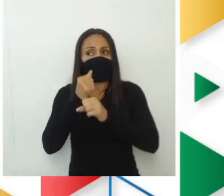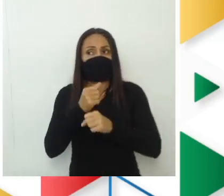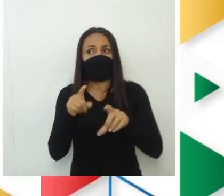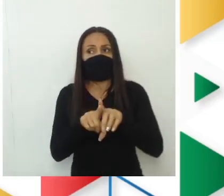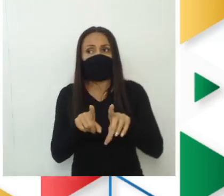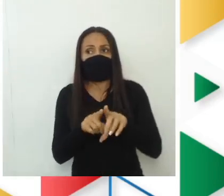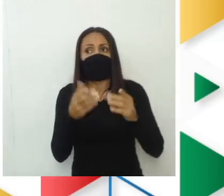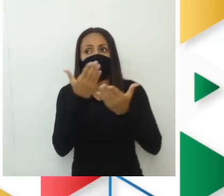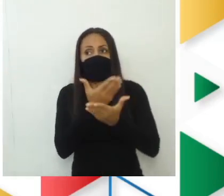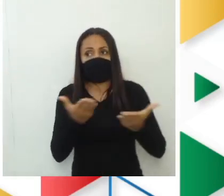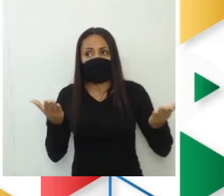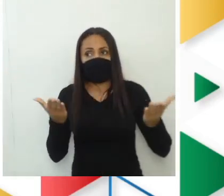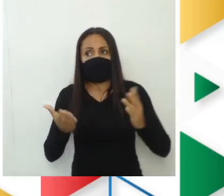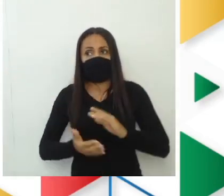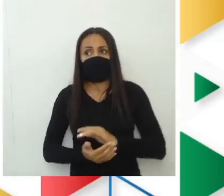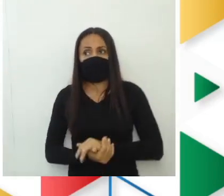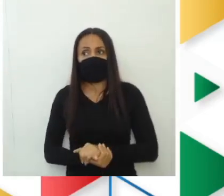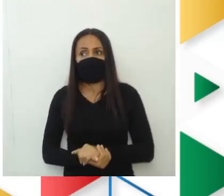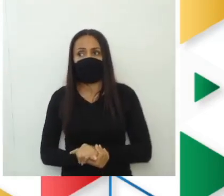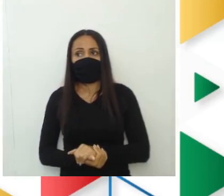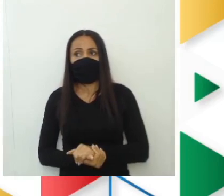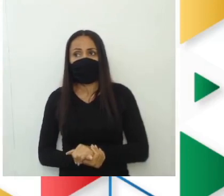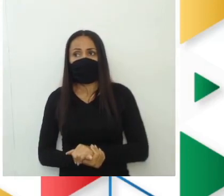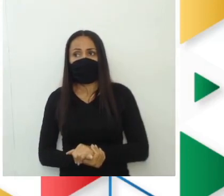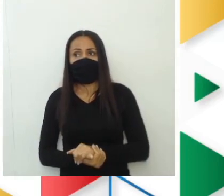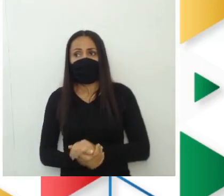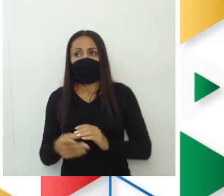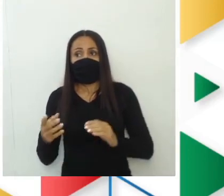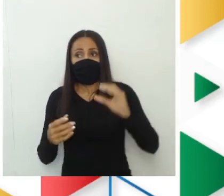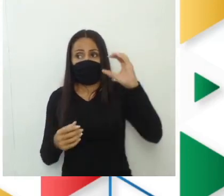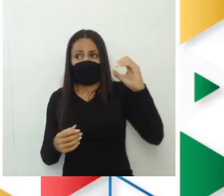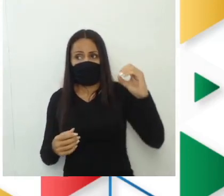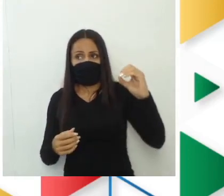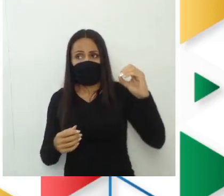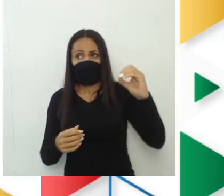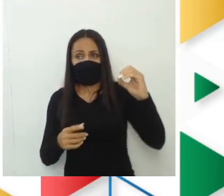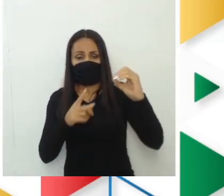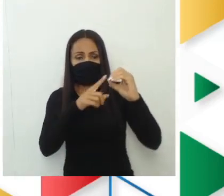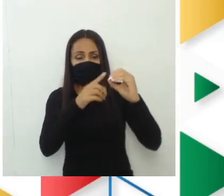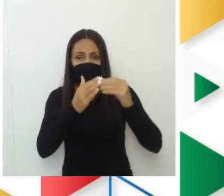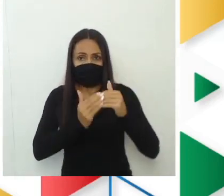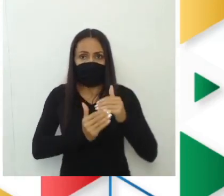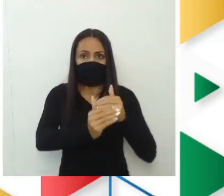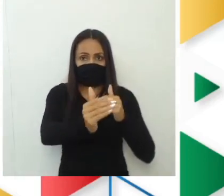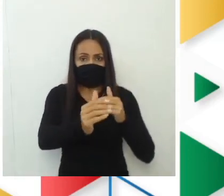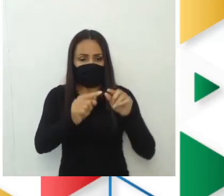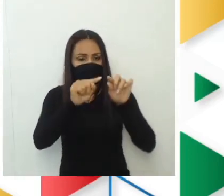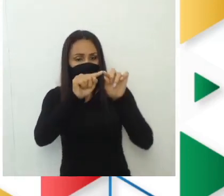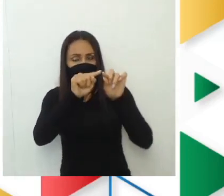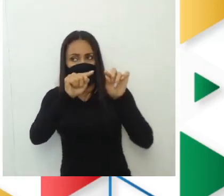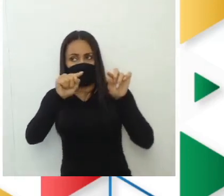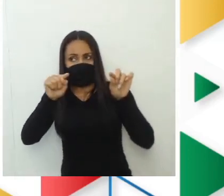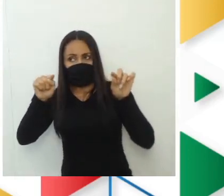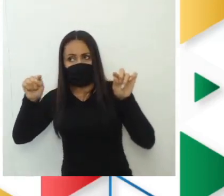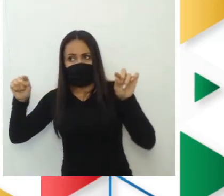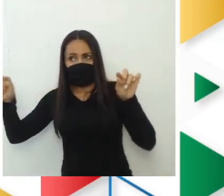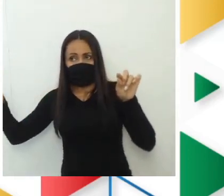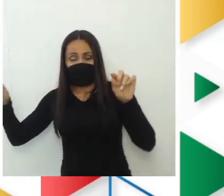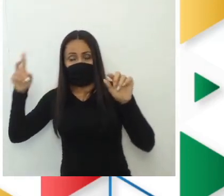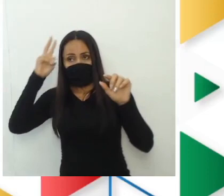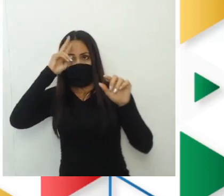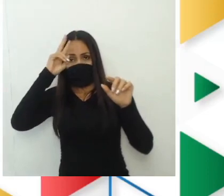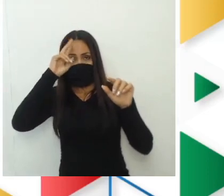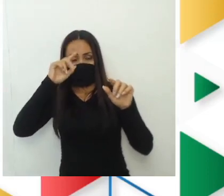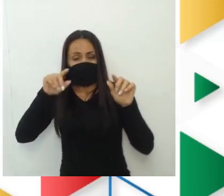você do número natural, tá bom? O 0 é a origem da tua reta. Lembre-se que do 0 para o